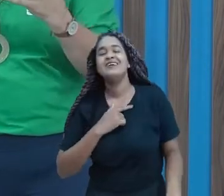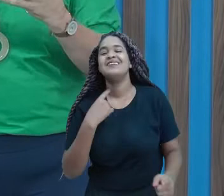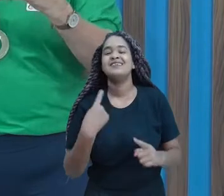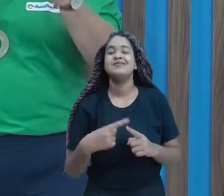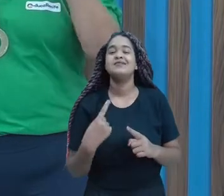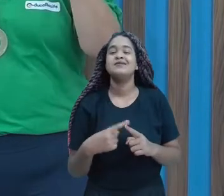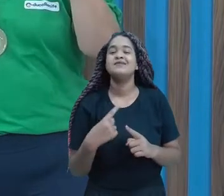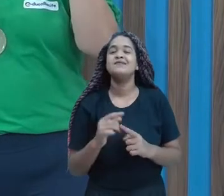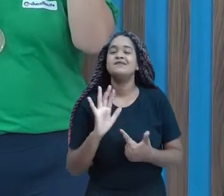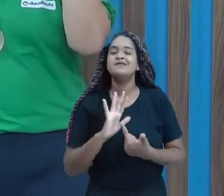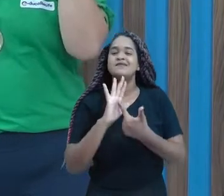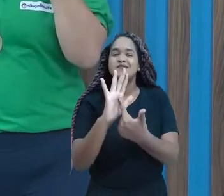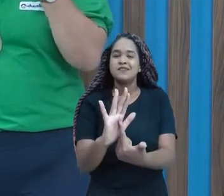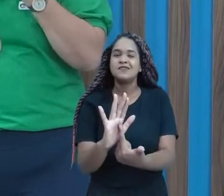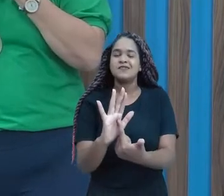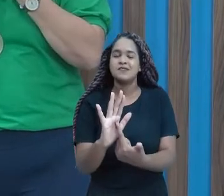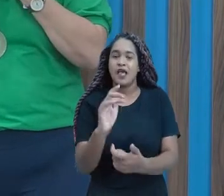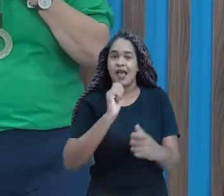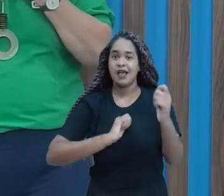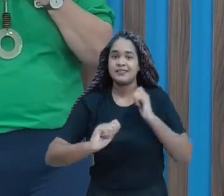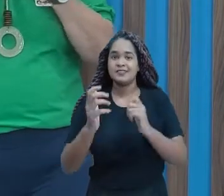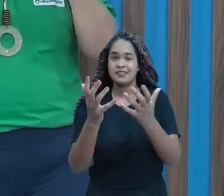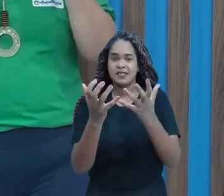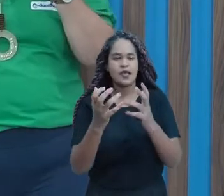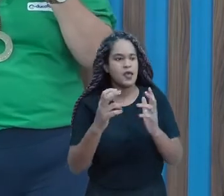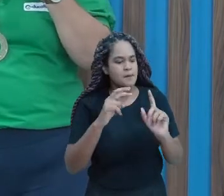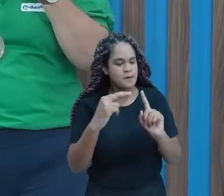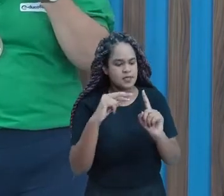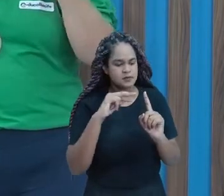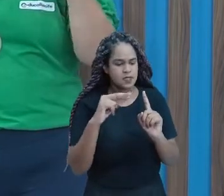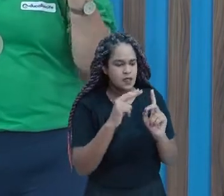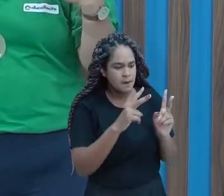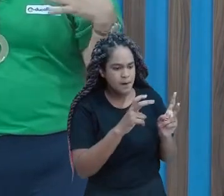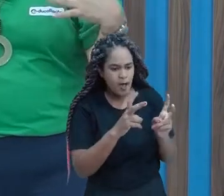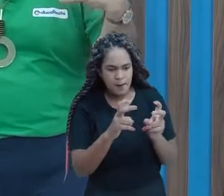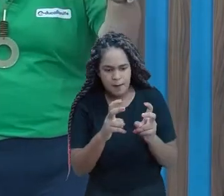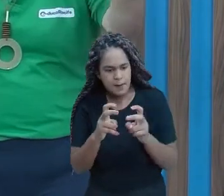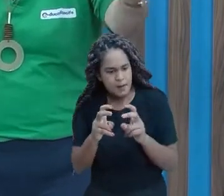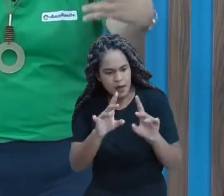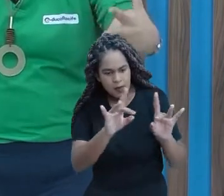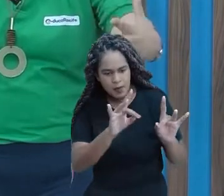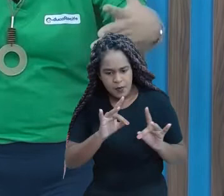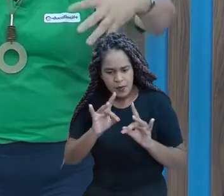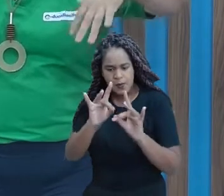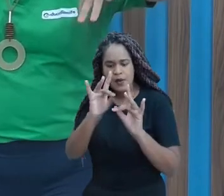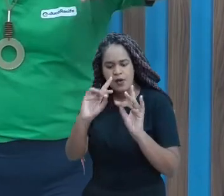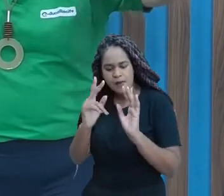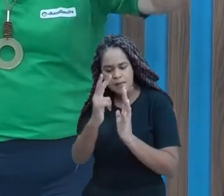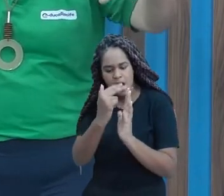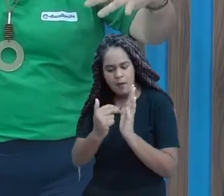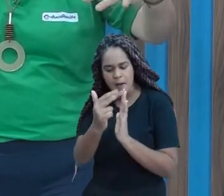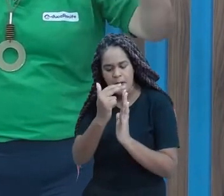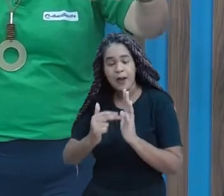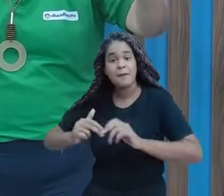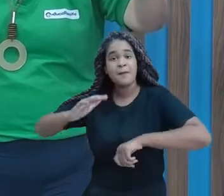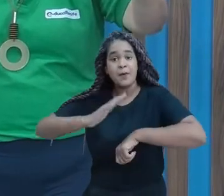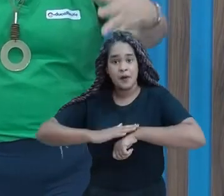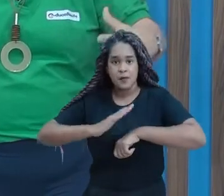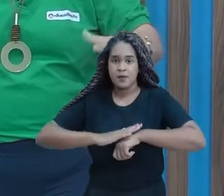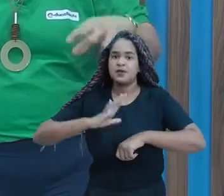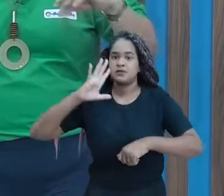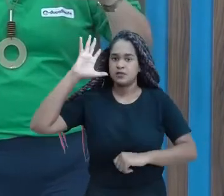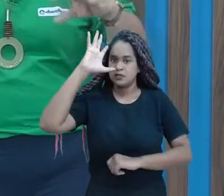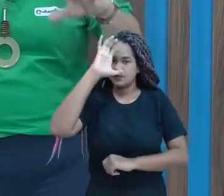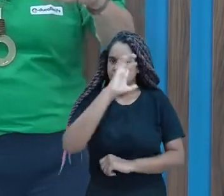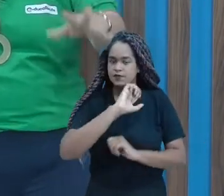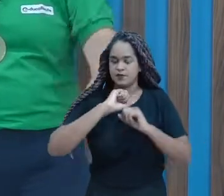retratar a percepção deles e da sociedade, daquele momento muito difícil